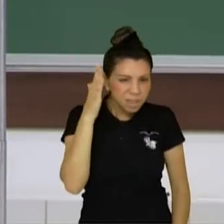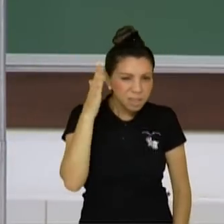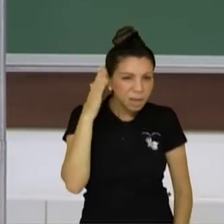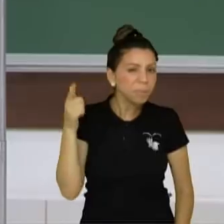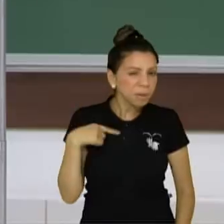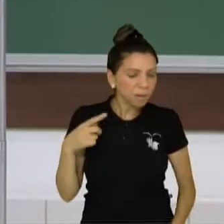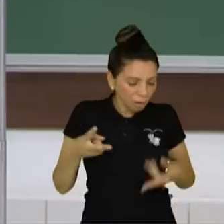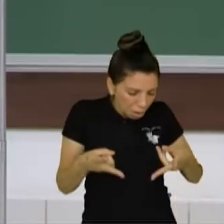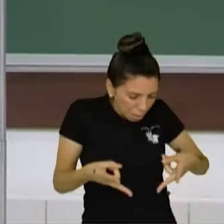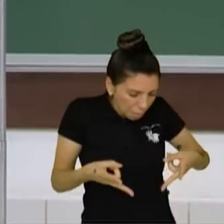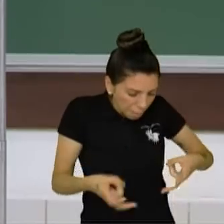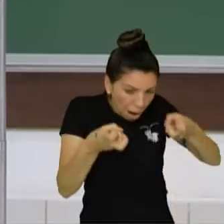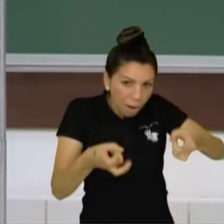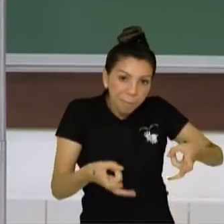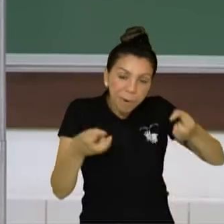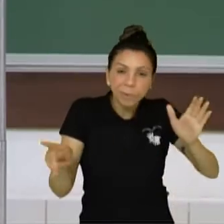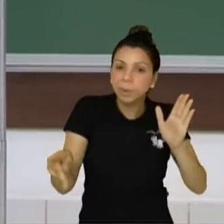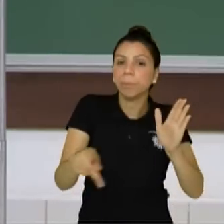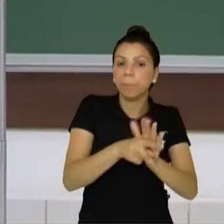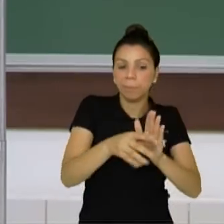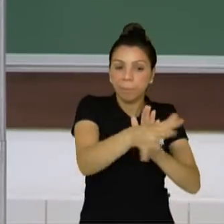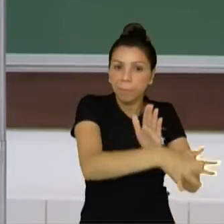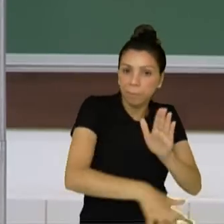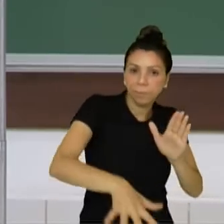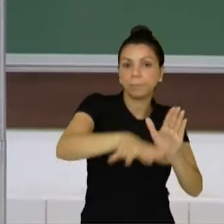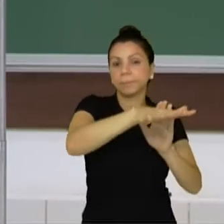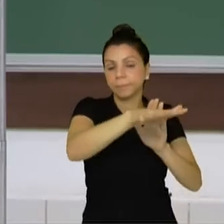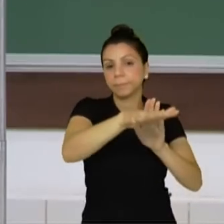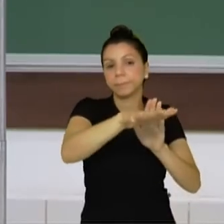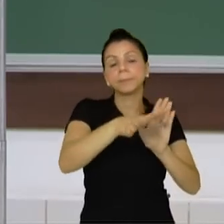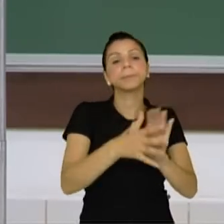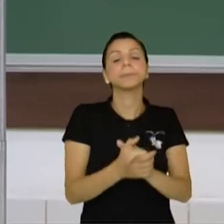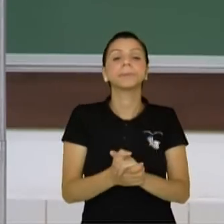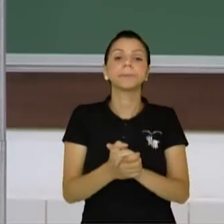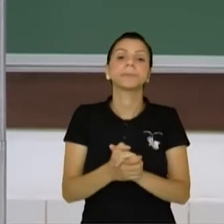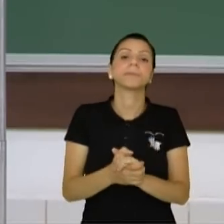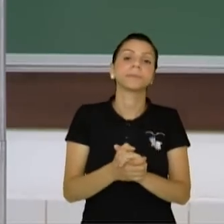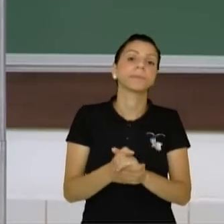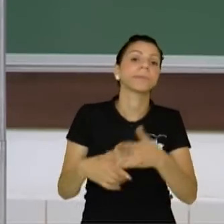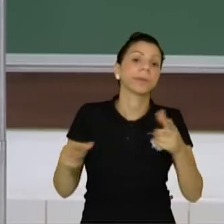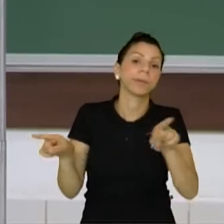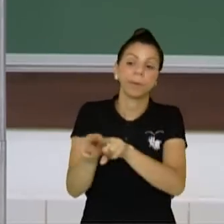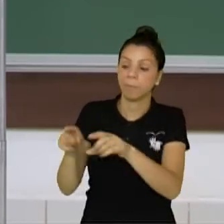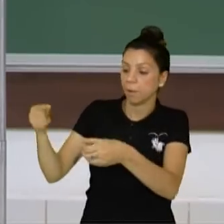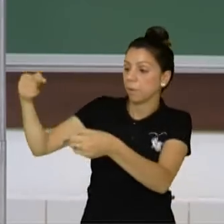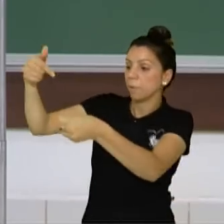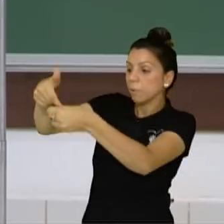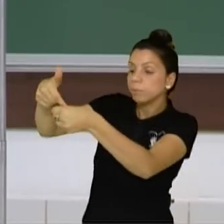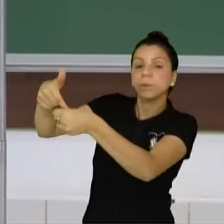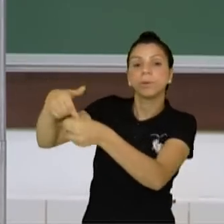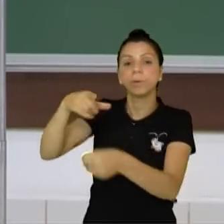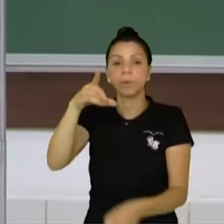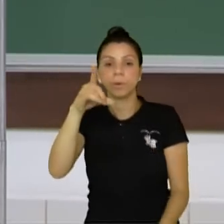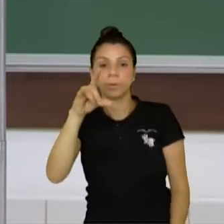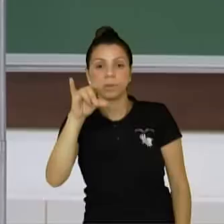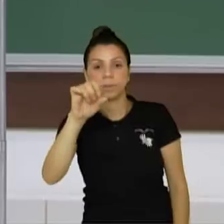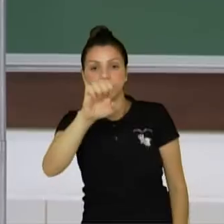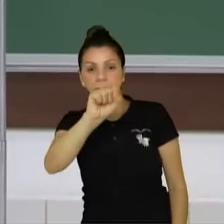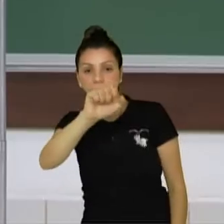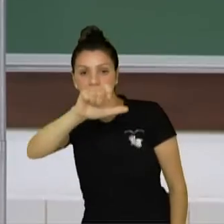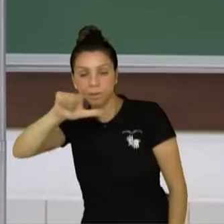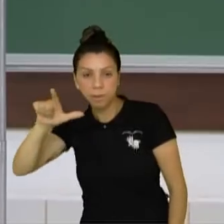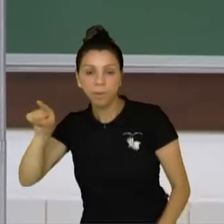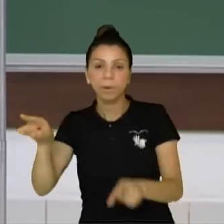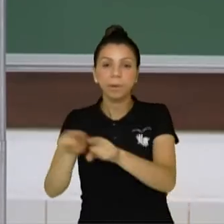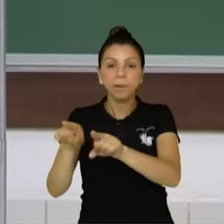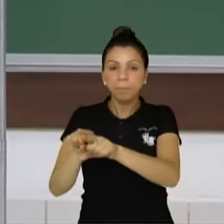era retirado, é extraído da própria natureza e que combustíveis como a gasolina, o diesel e também